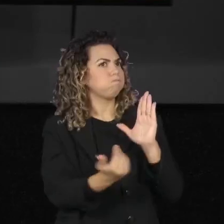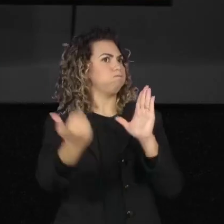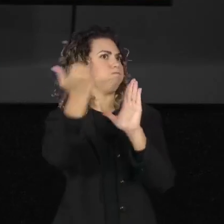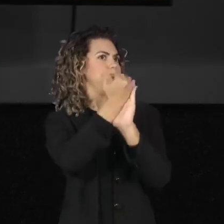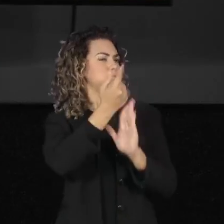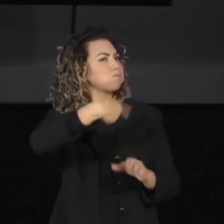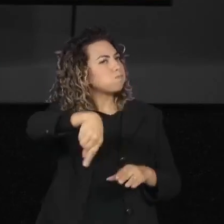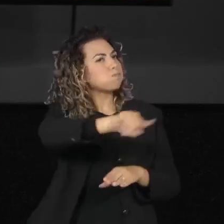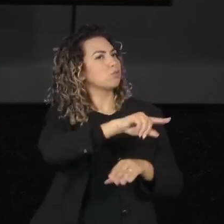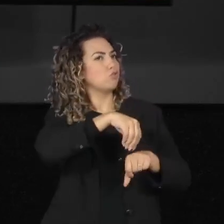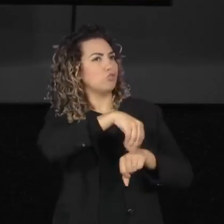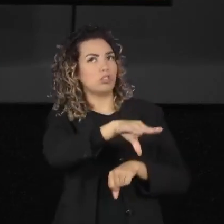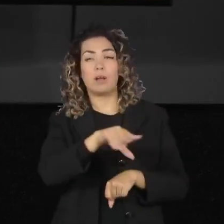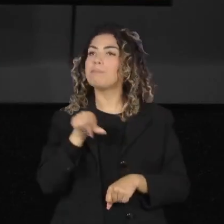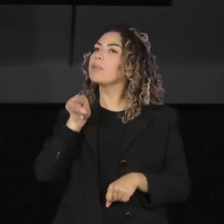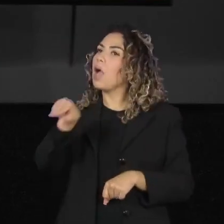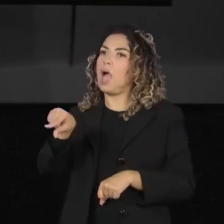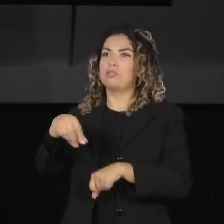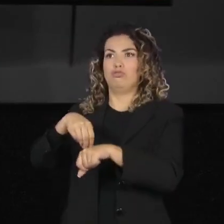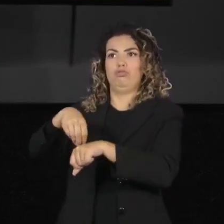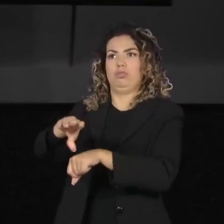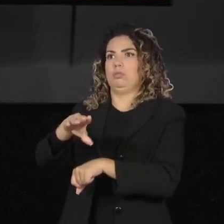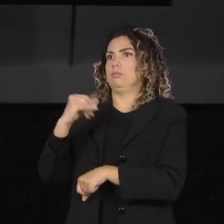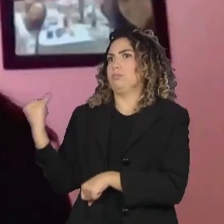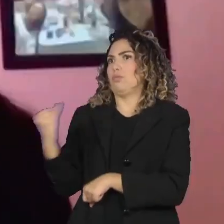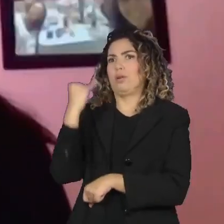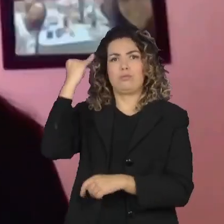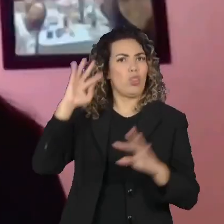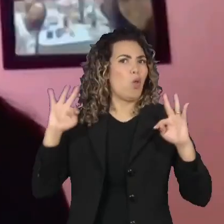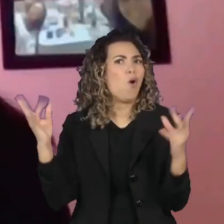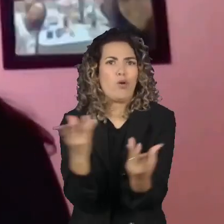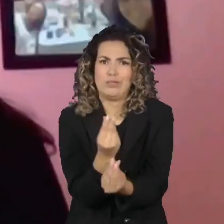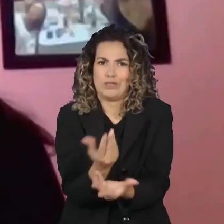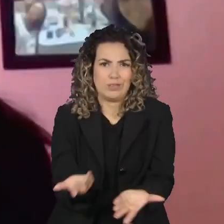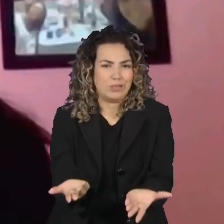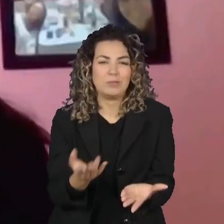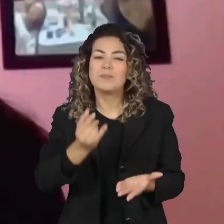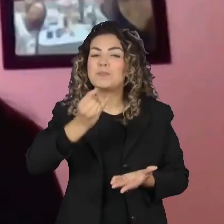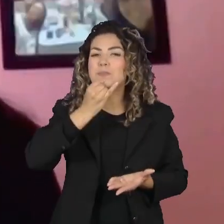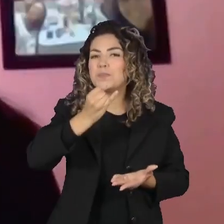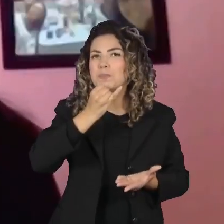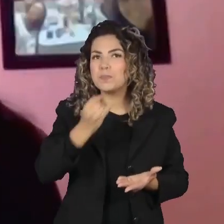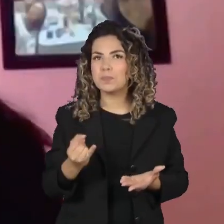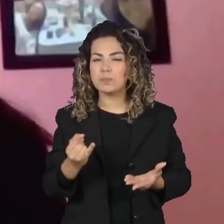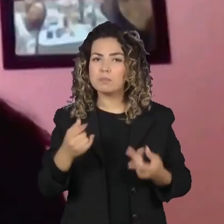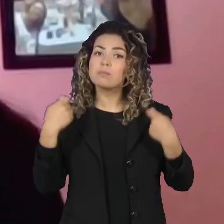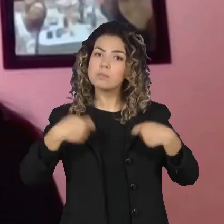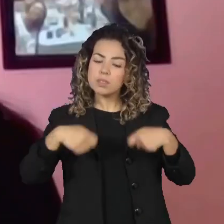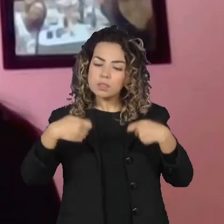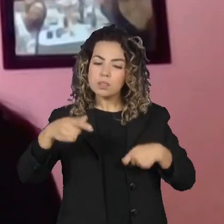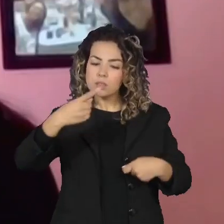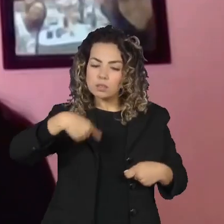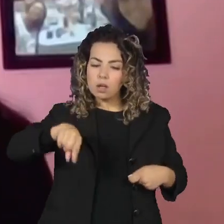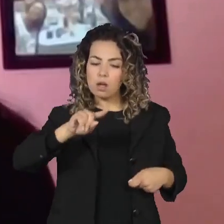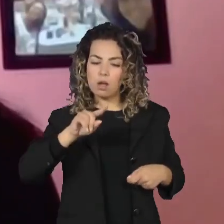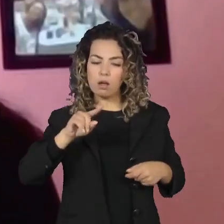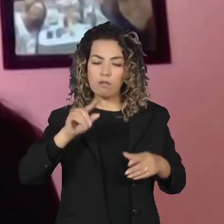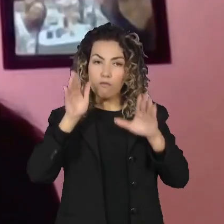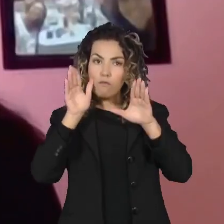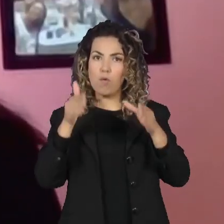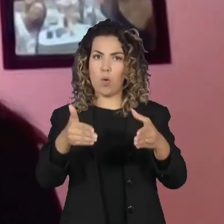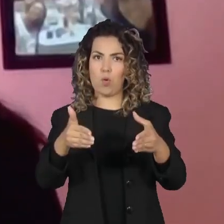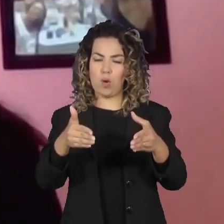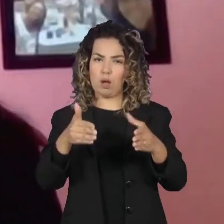geral? Isso ajuda para todo mundo, né? Então, se a gente for pensar, mesmo quem está com descontrole, parar para olhar para a situação é muitas